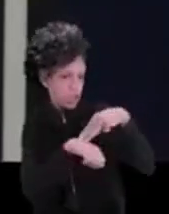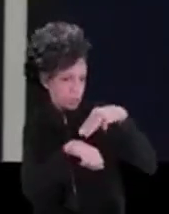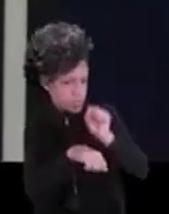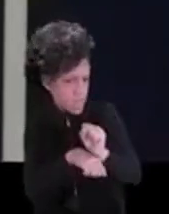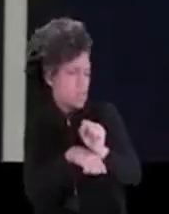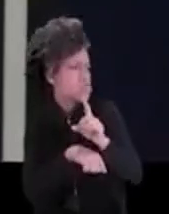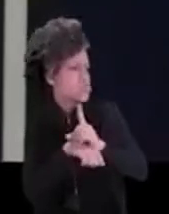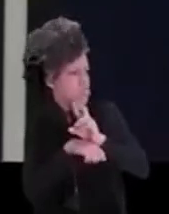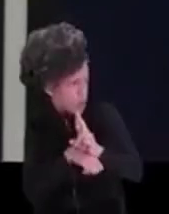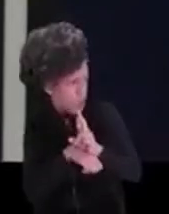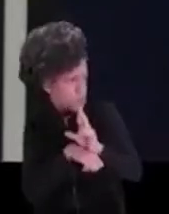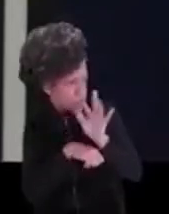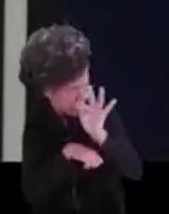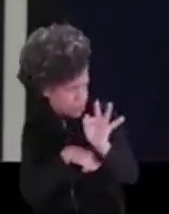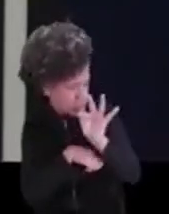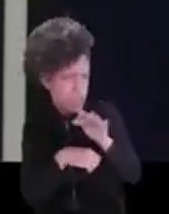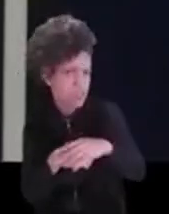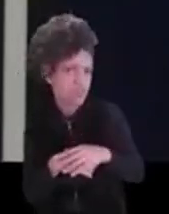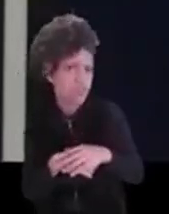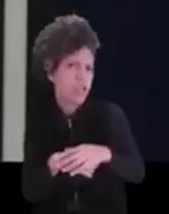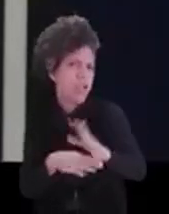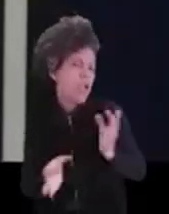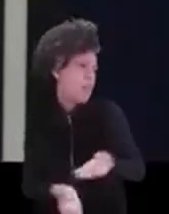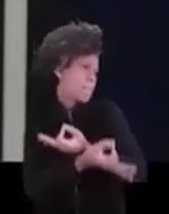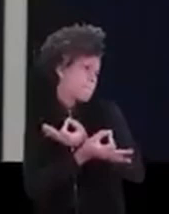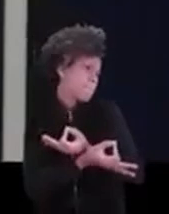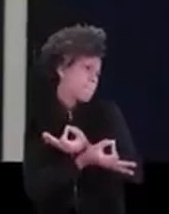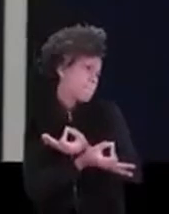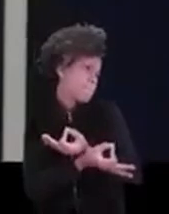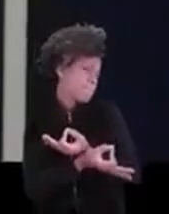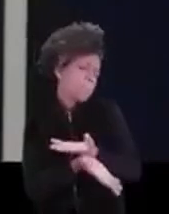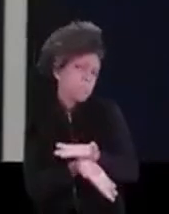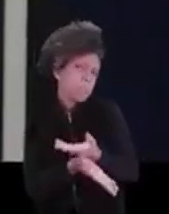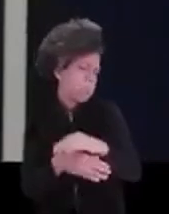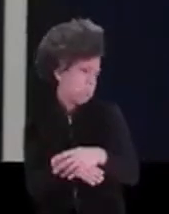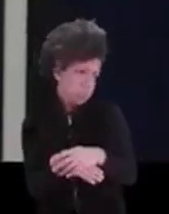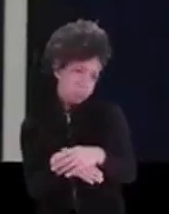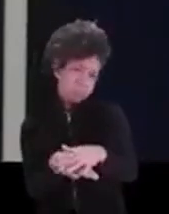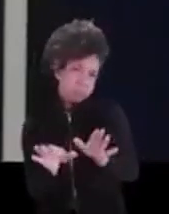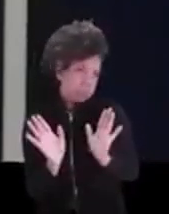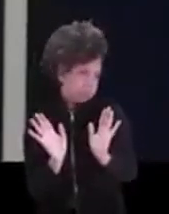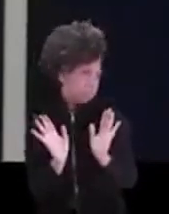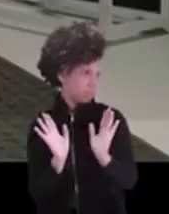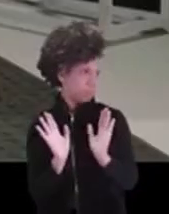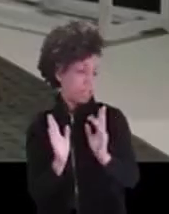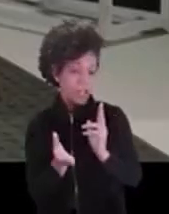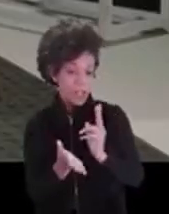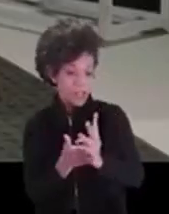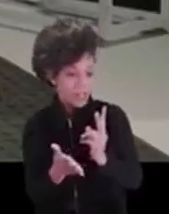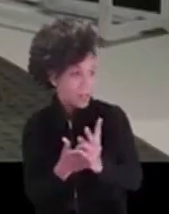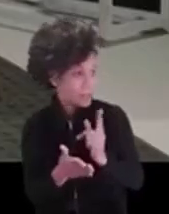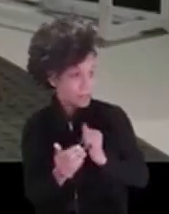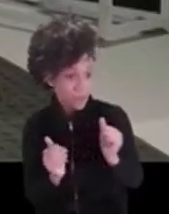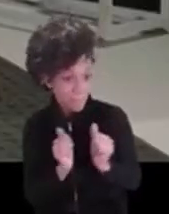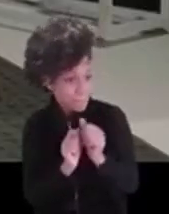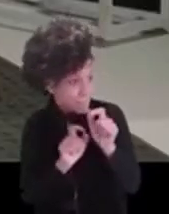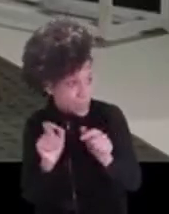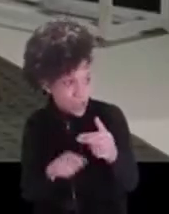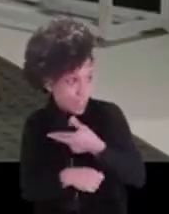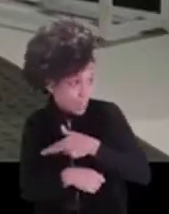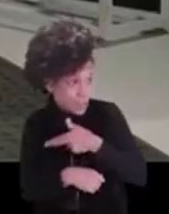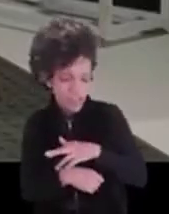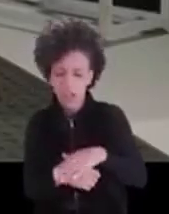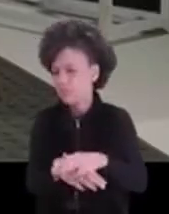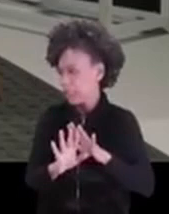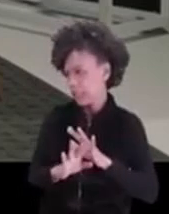mestrado e doutorado é monge budista cara Eu sempre tive juntos pessoas